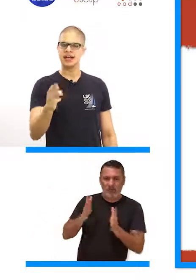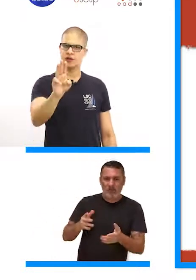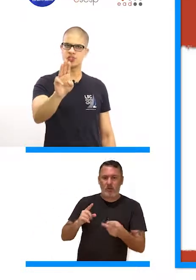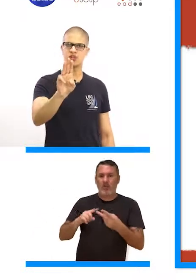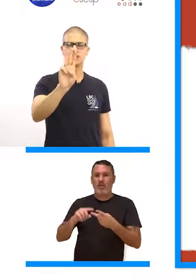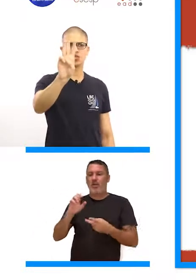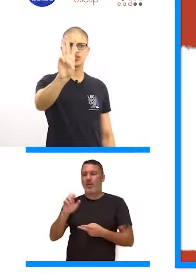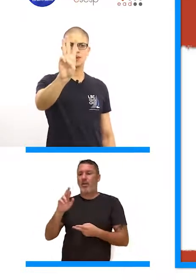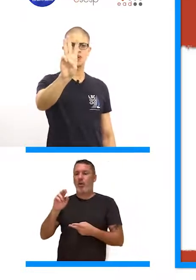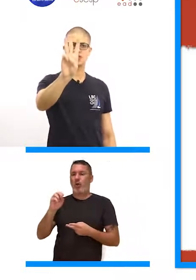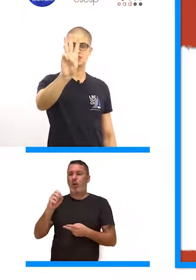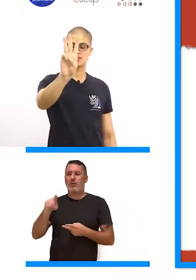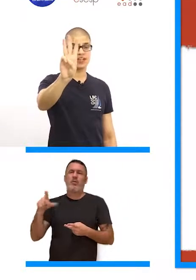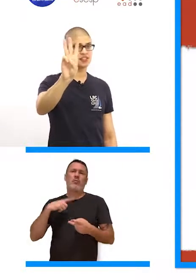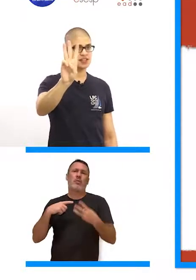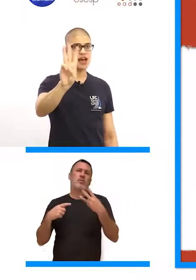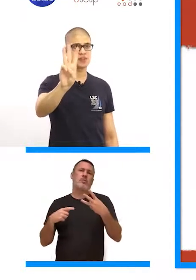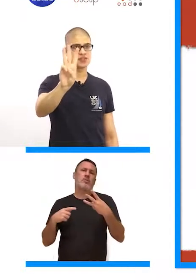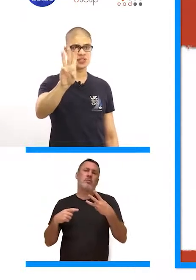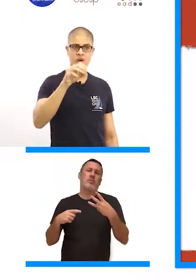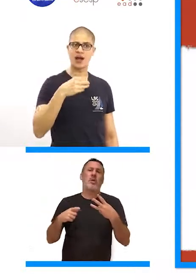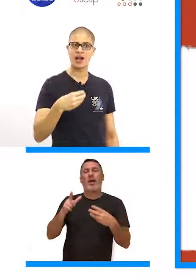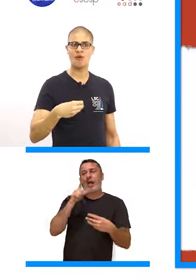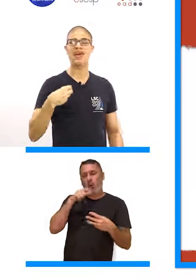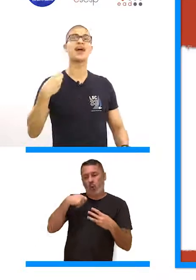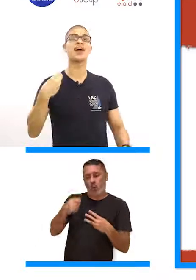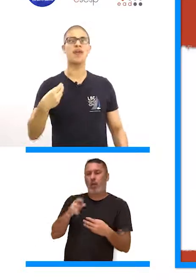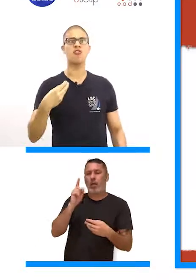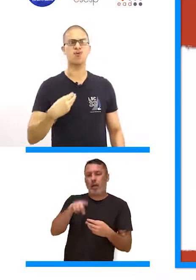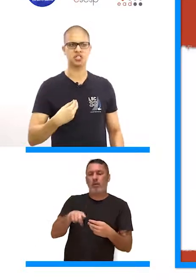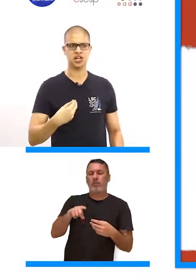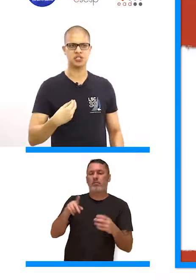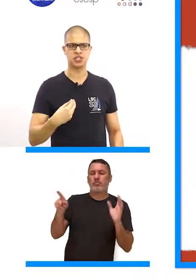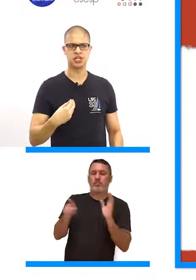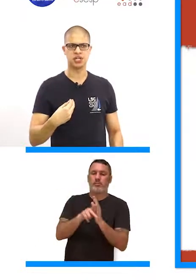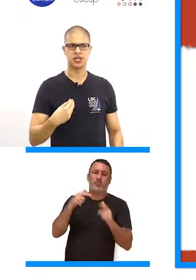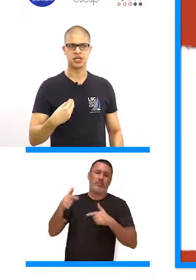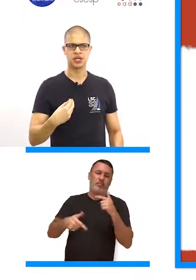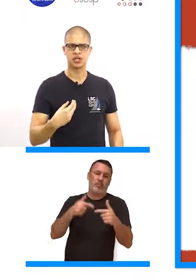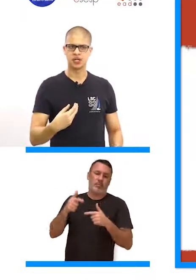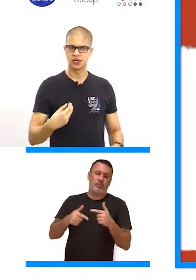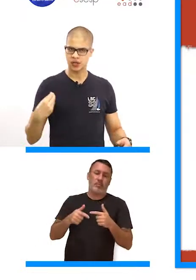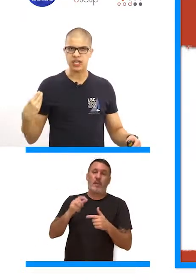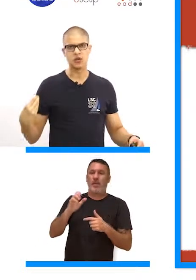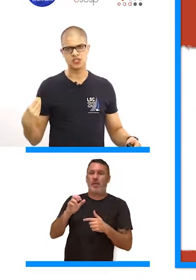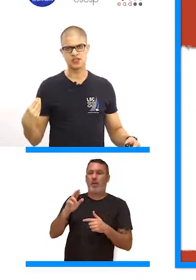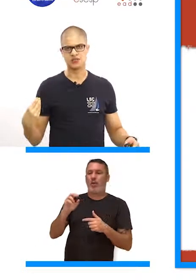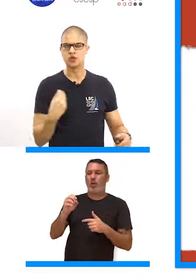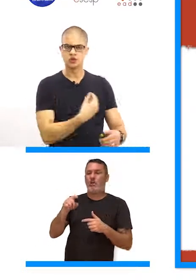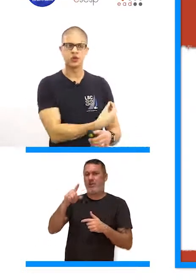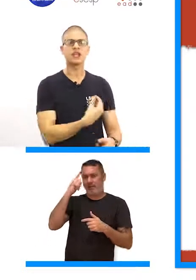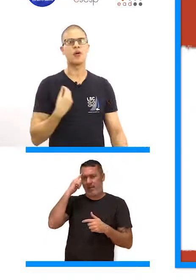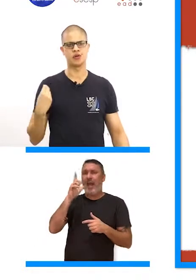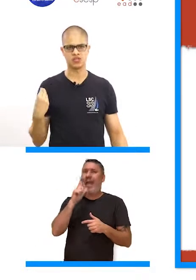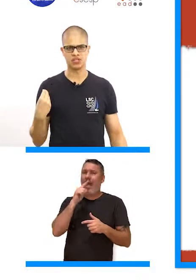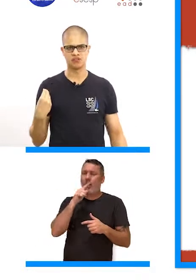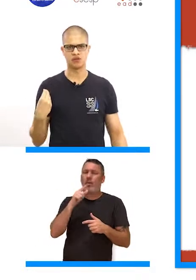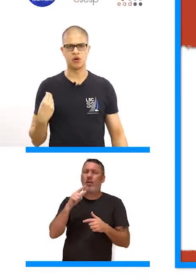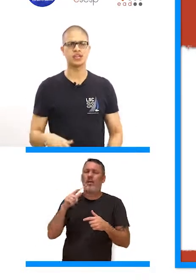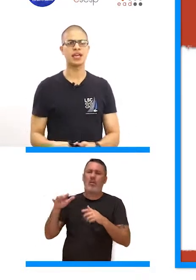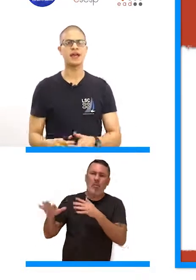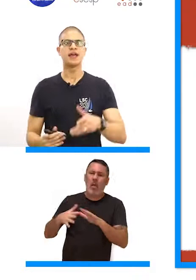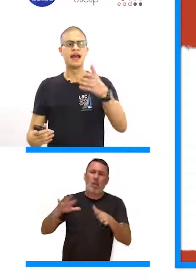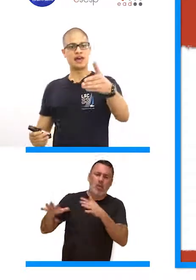intempérica. A erosão tem justamente essas 3 etapas. Então a água ela é um agente erosivo, total